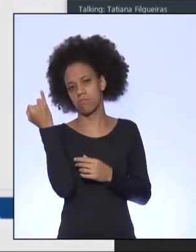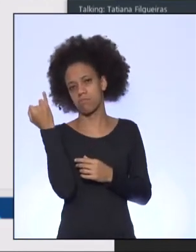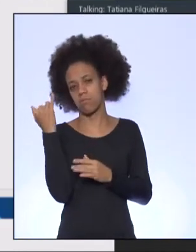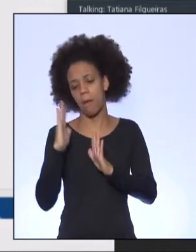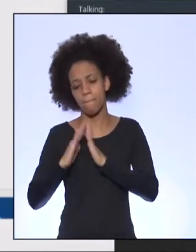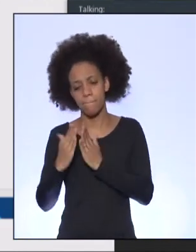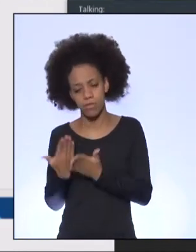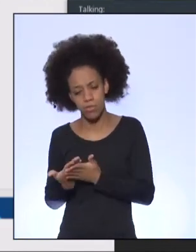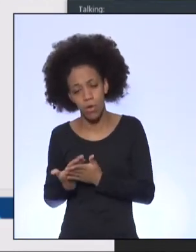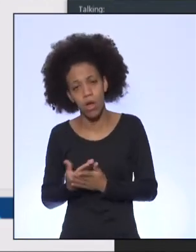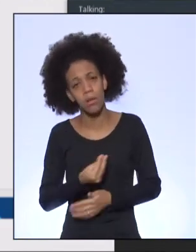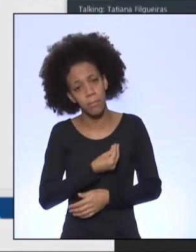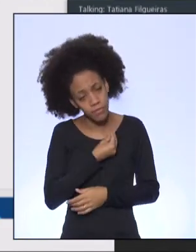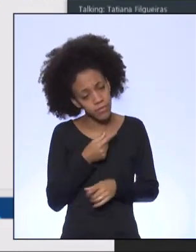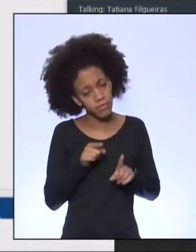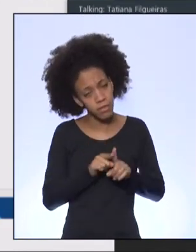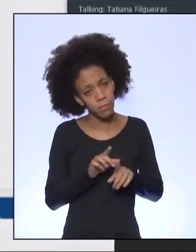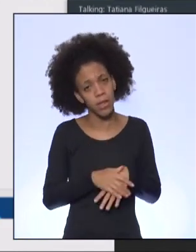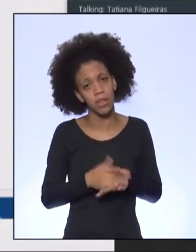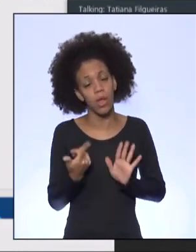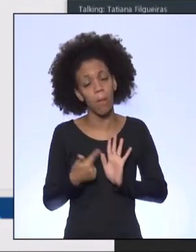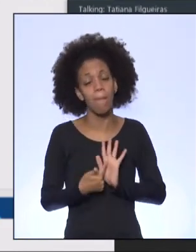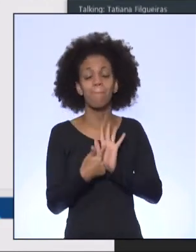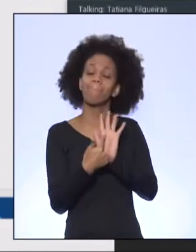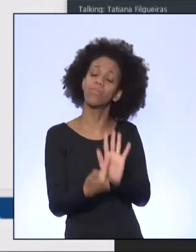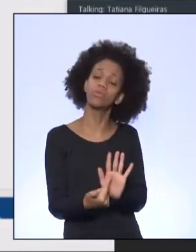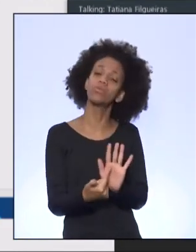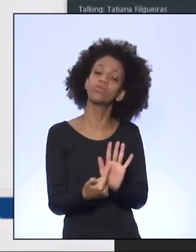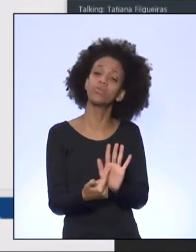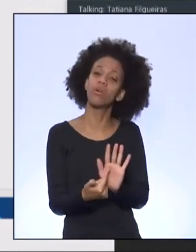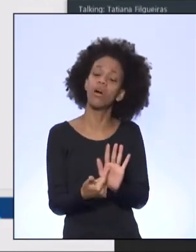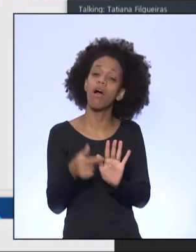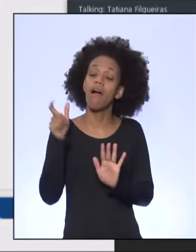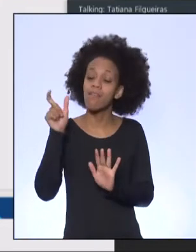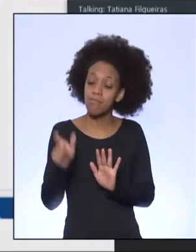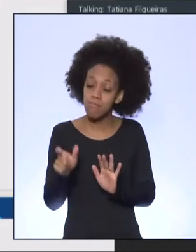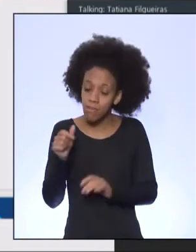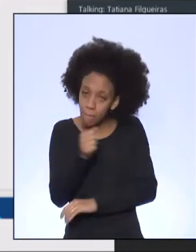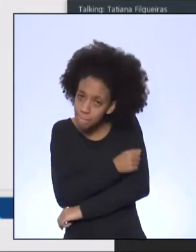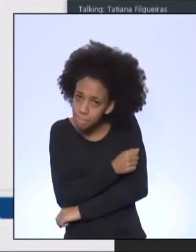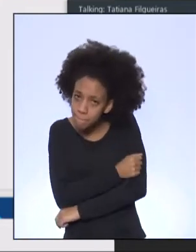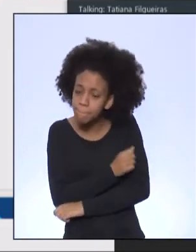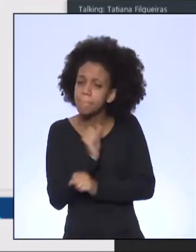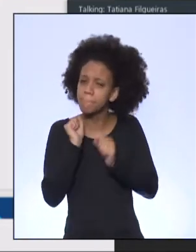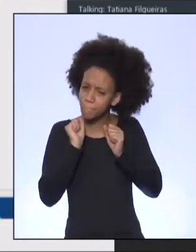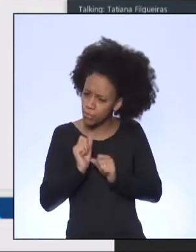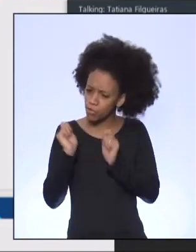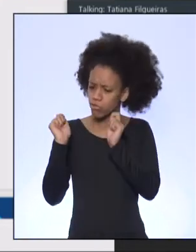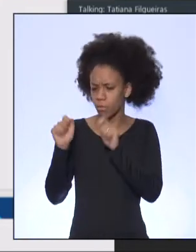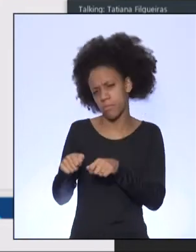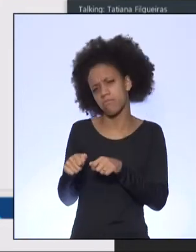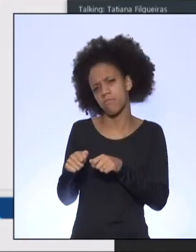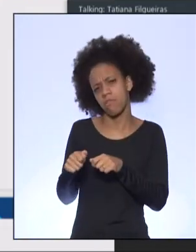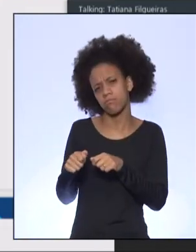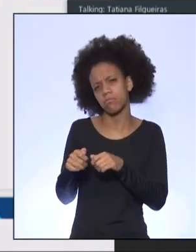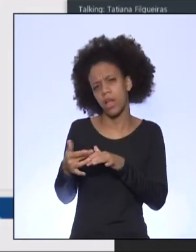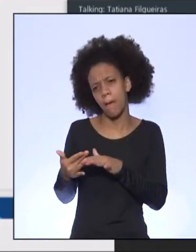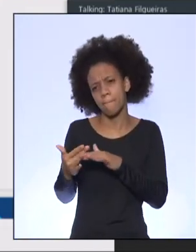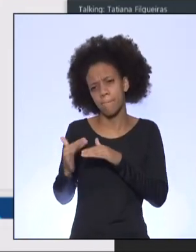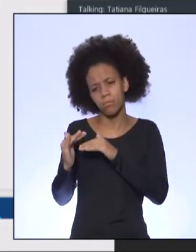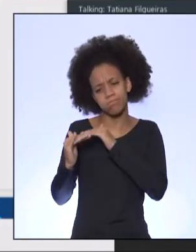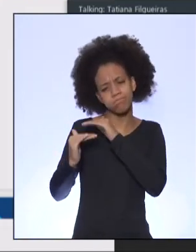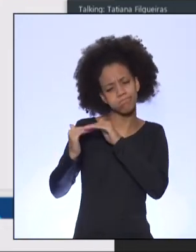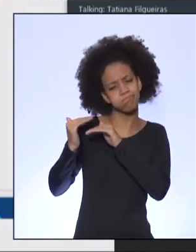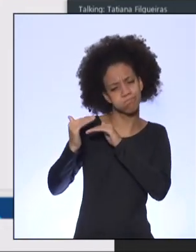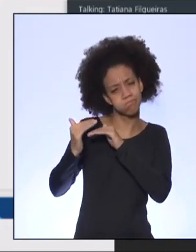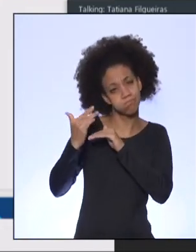para a vida, nos mostraram que o aluno, ele pode ter o potencial para alcançar um dado resultado, mas se ele